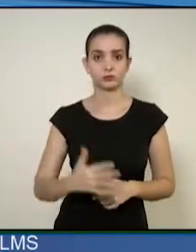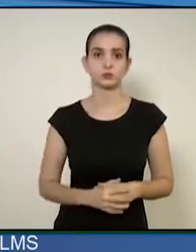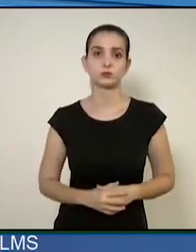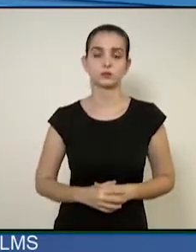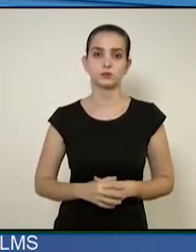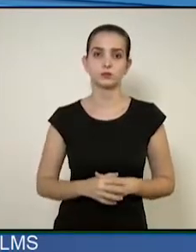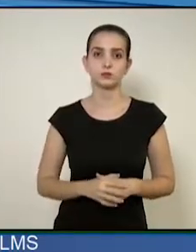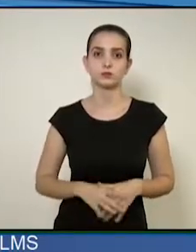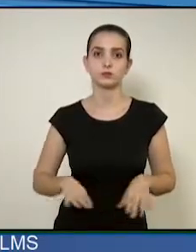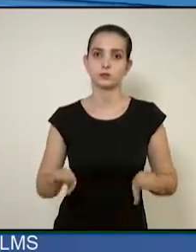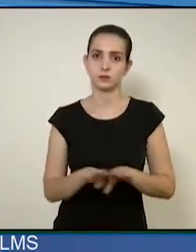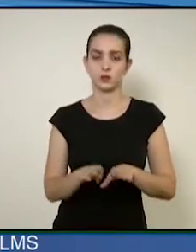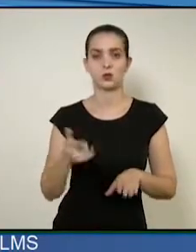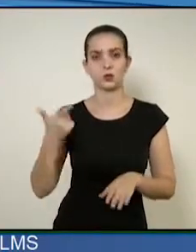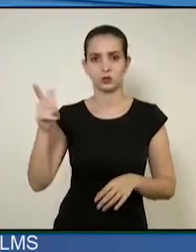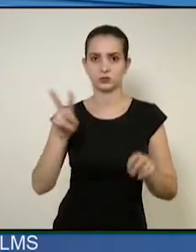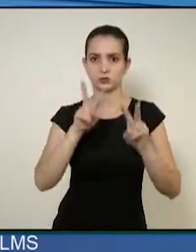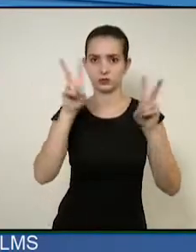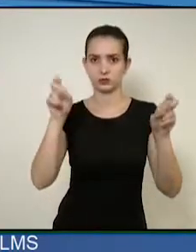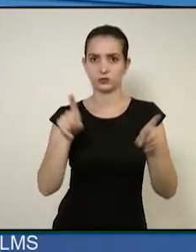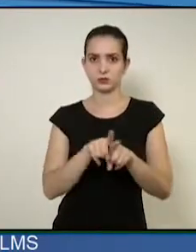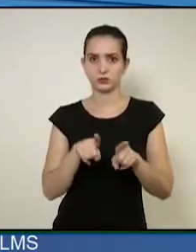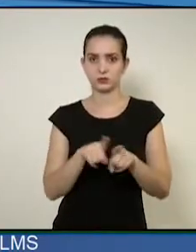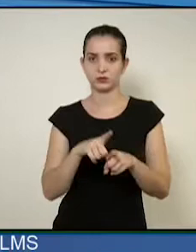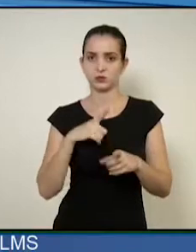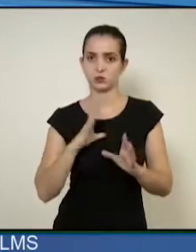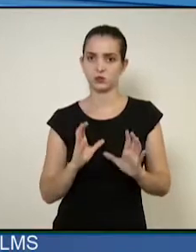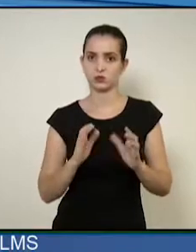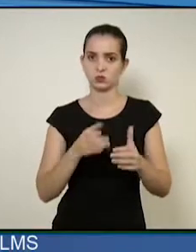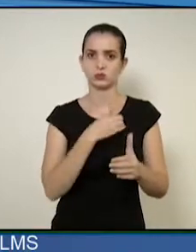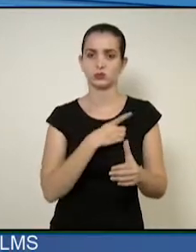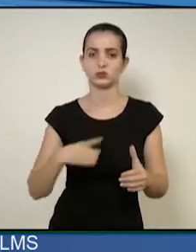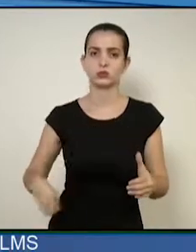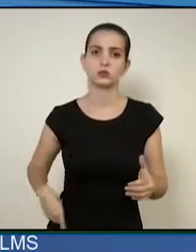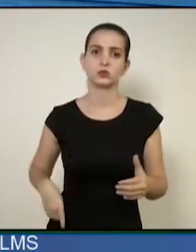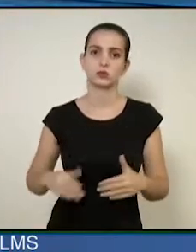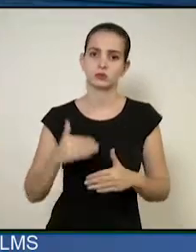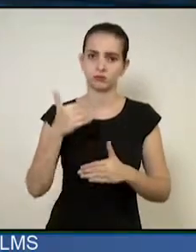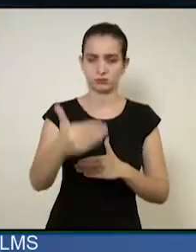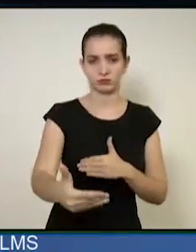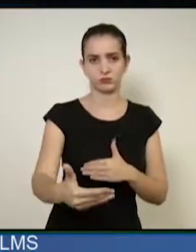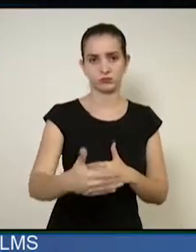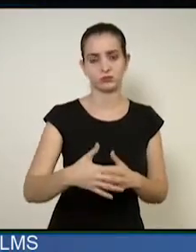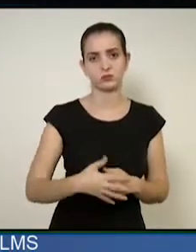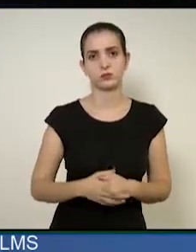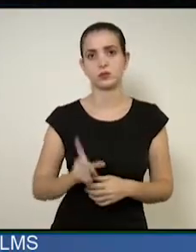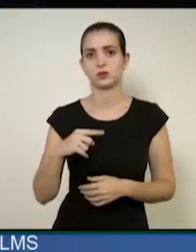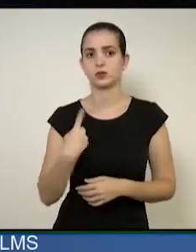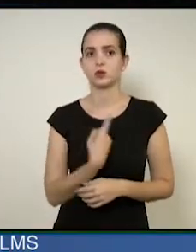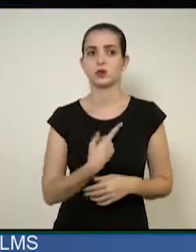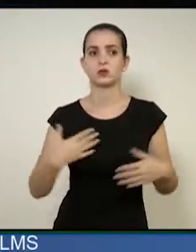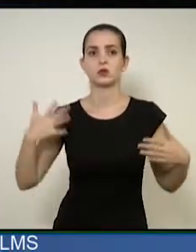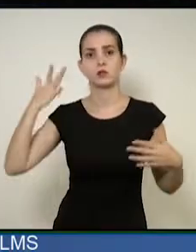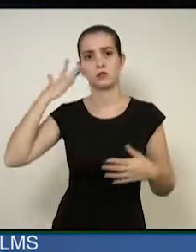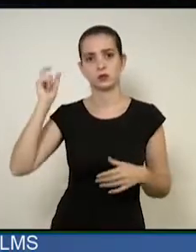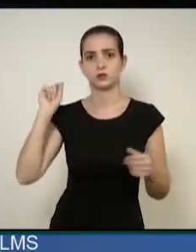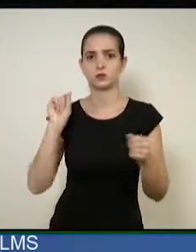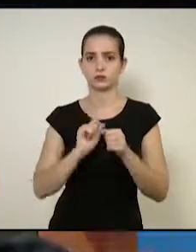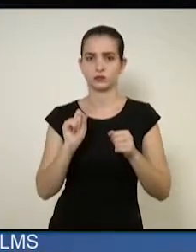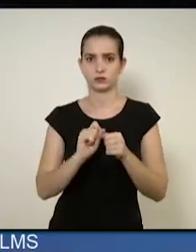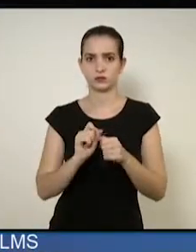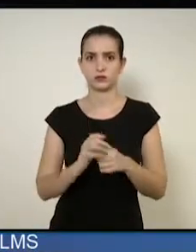e um outro tema também sobre o lançamento da frente parlamentar que nós vamos fazer amanhã,